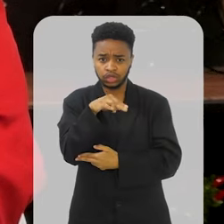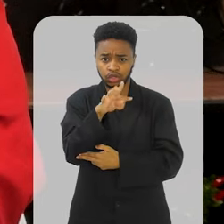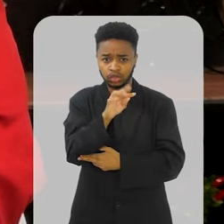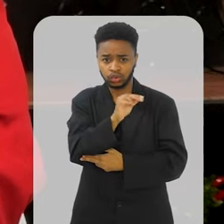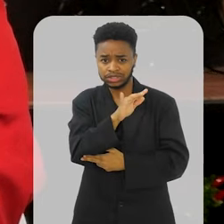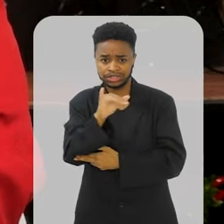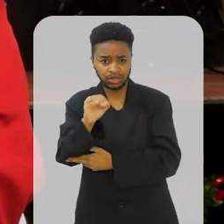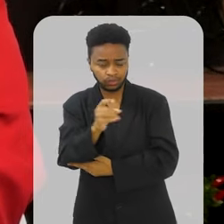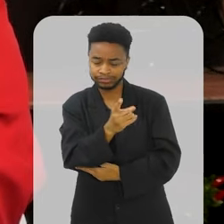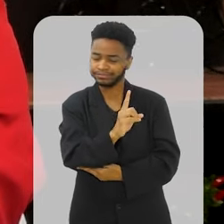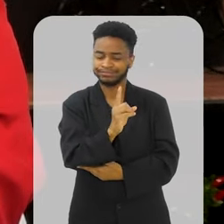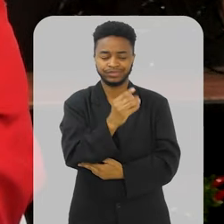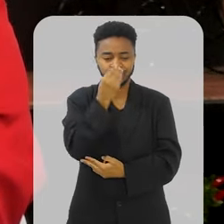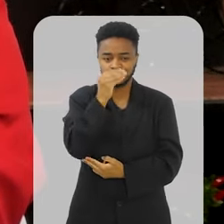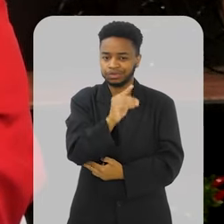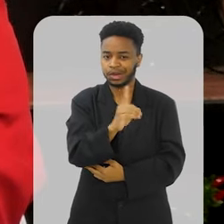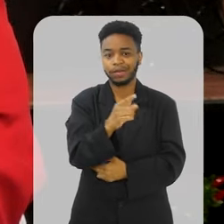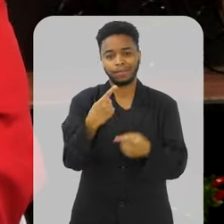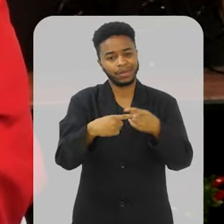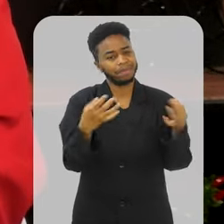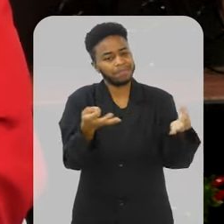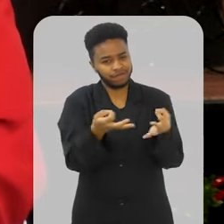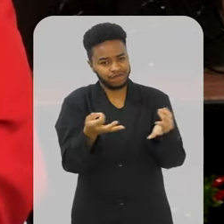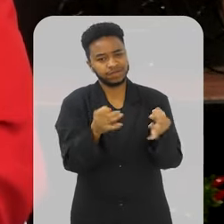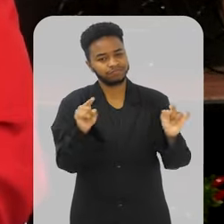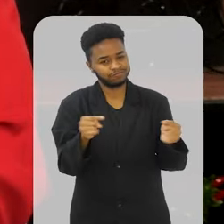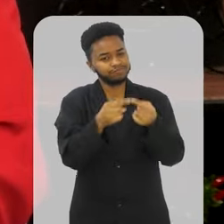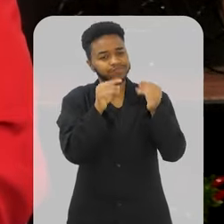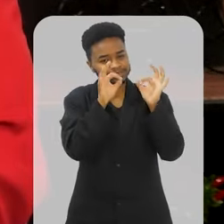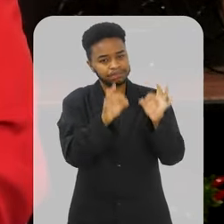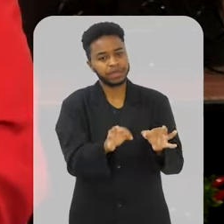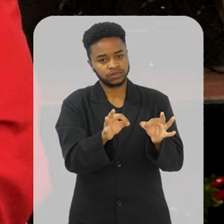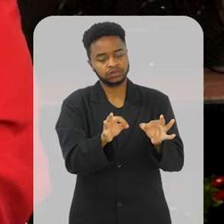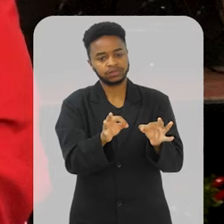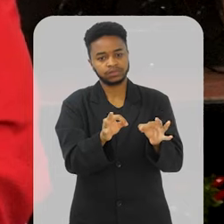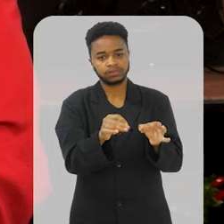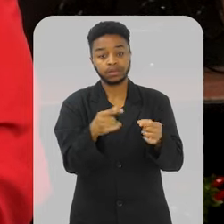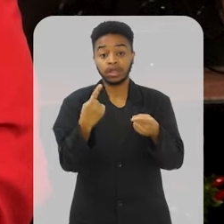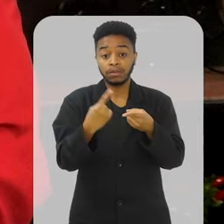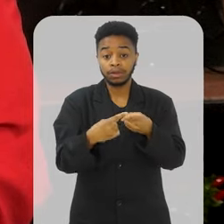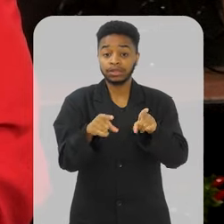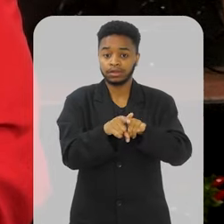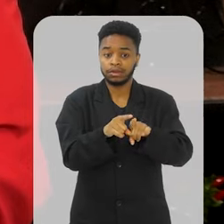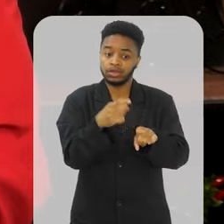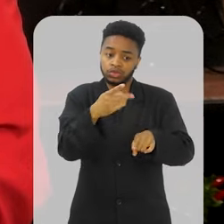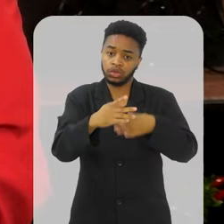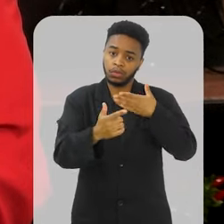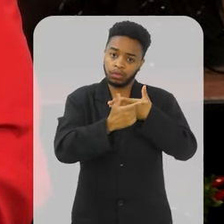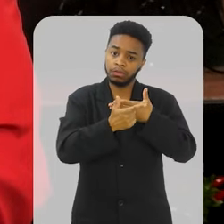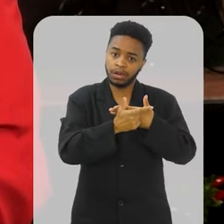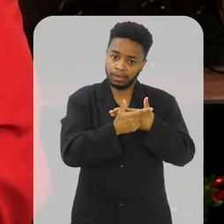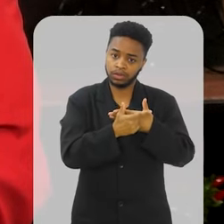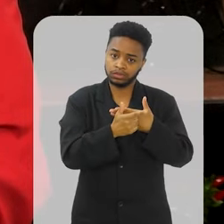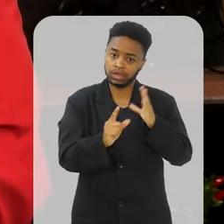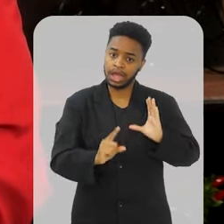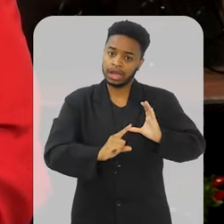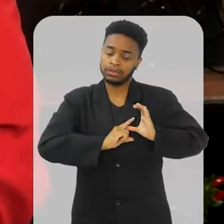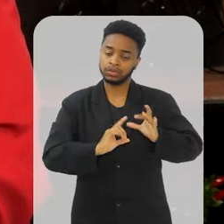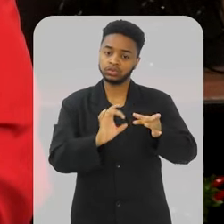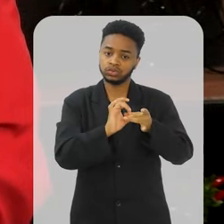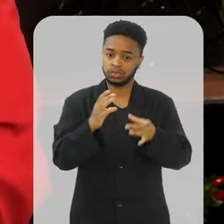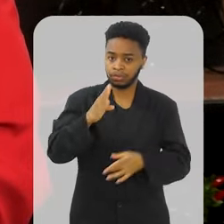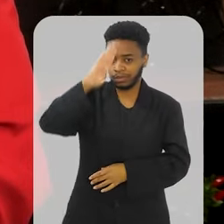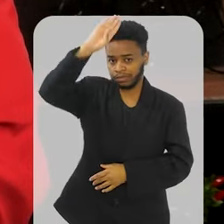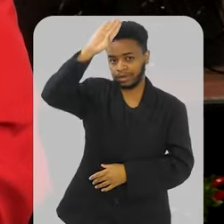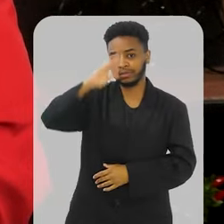ela tem e ela tem tudo a ver eu acho que inclusive na sua função como Capelão